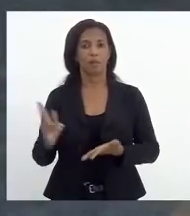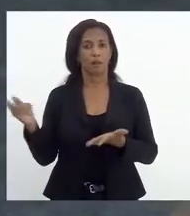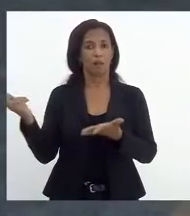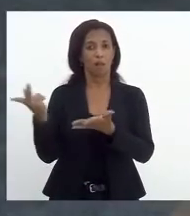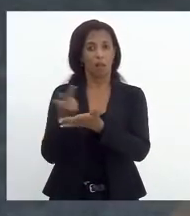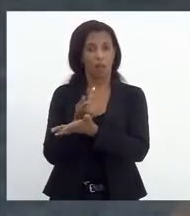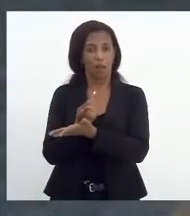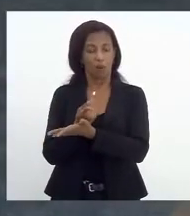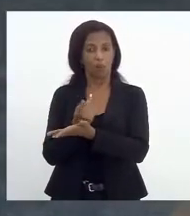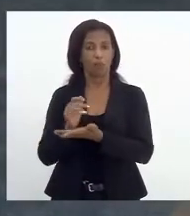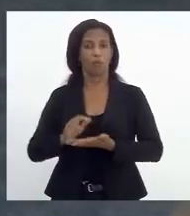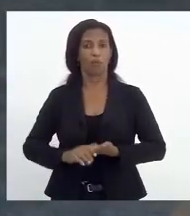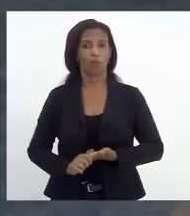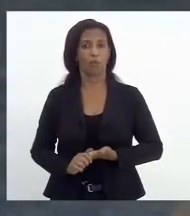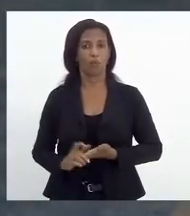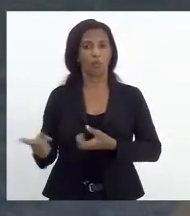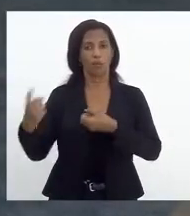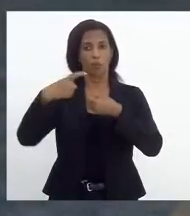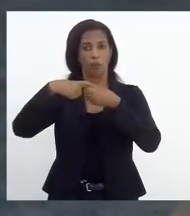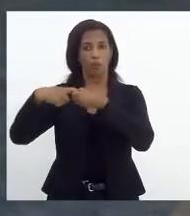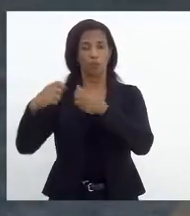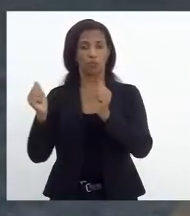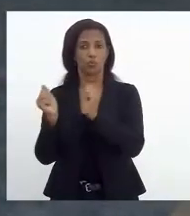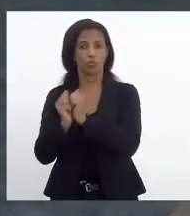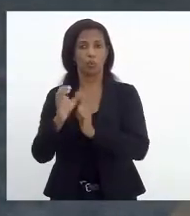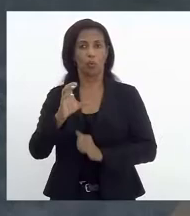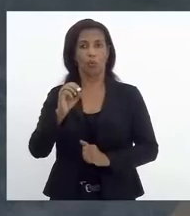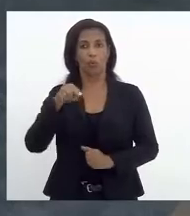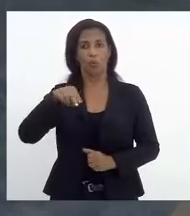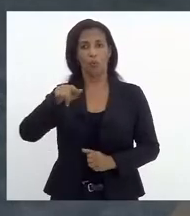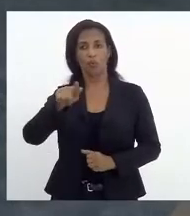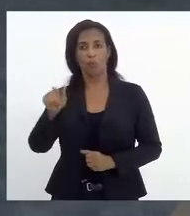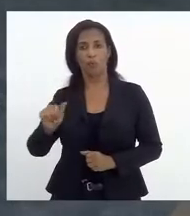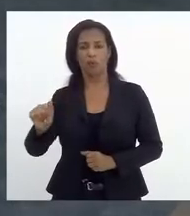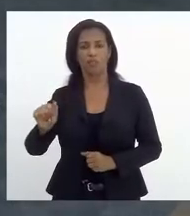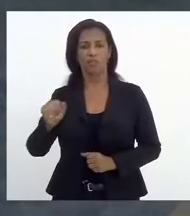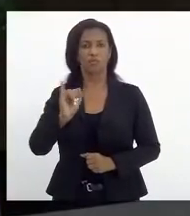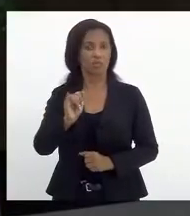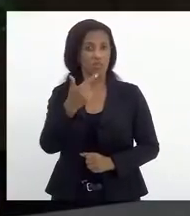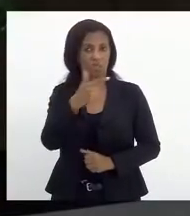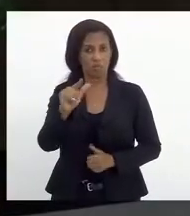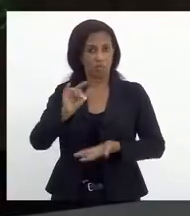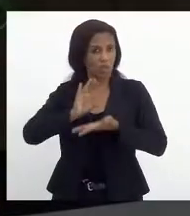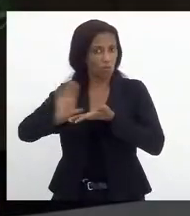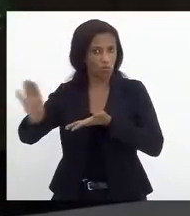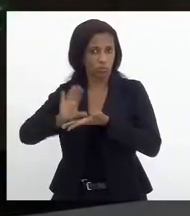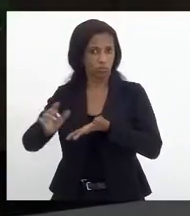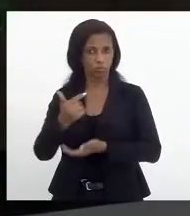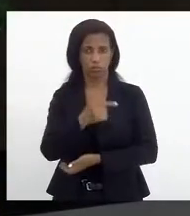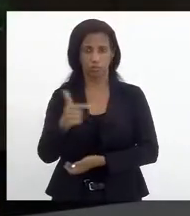realizada com o convênio junto ao CONFAES. Se não houver o convênio, não haverá o benefício.